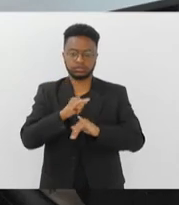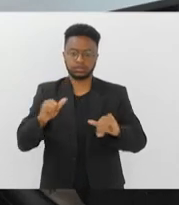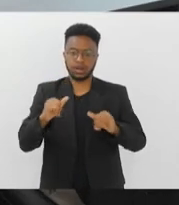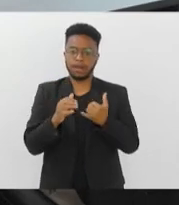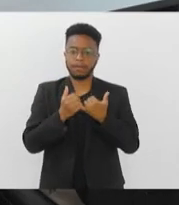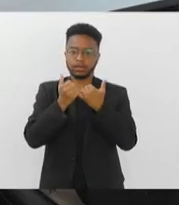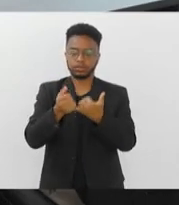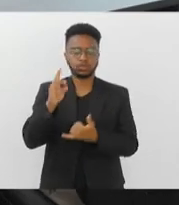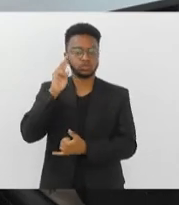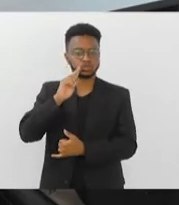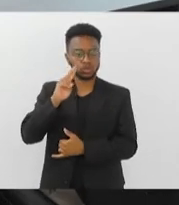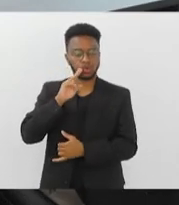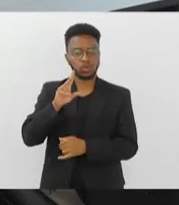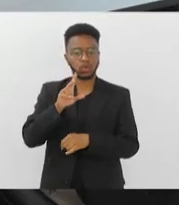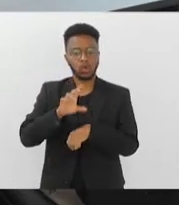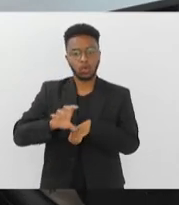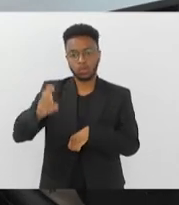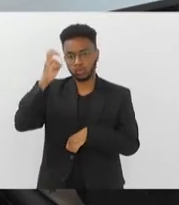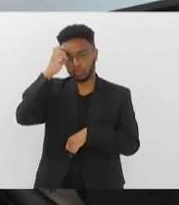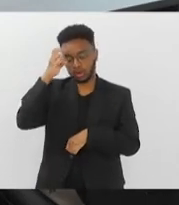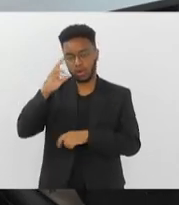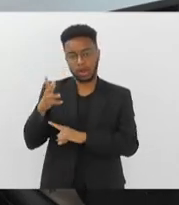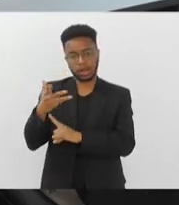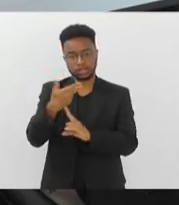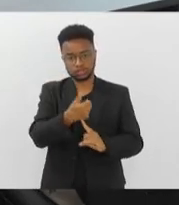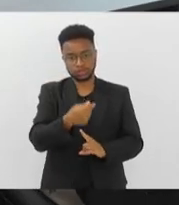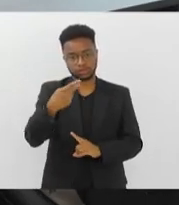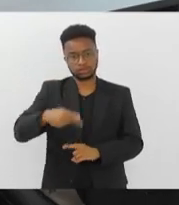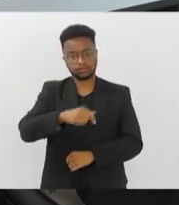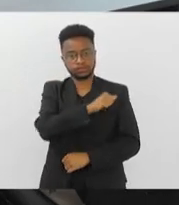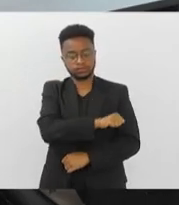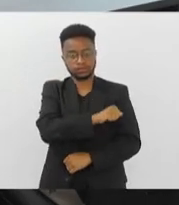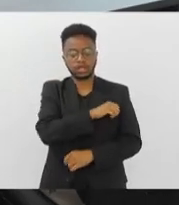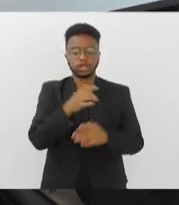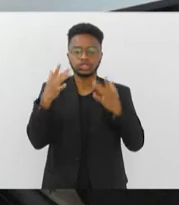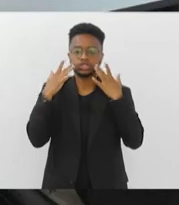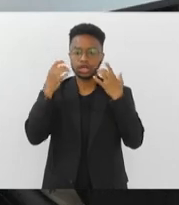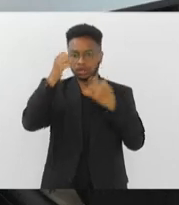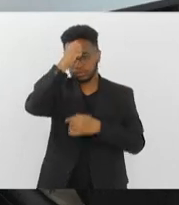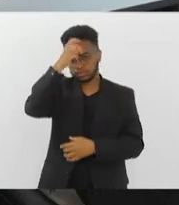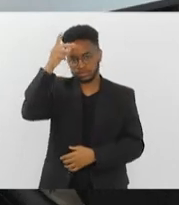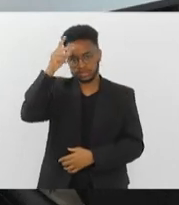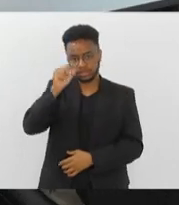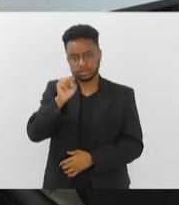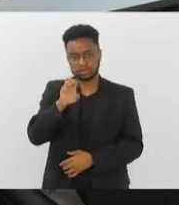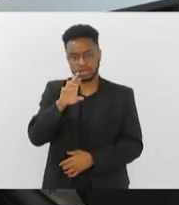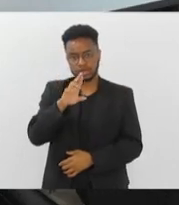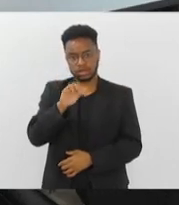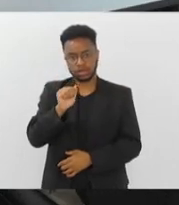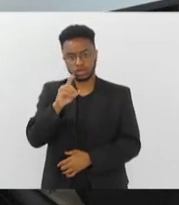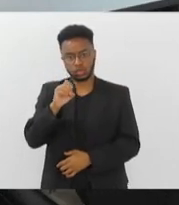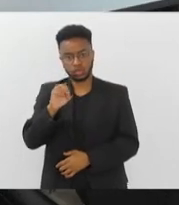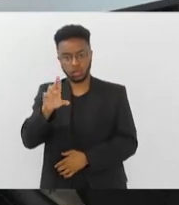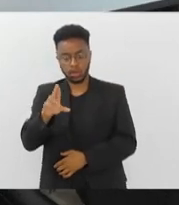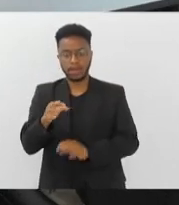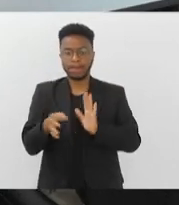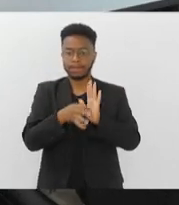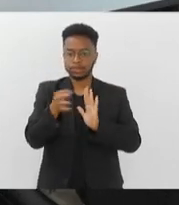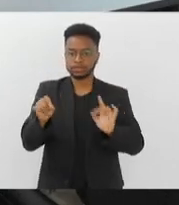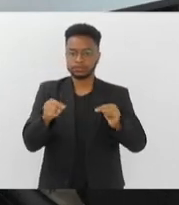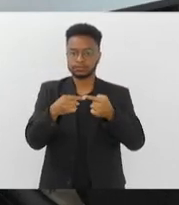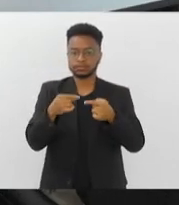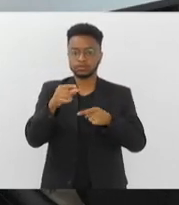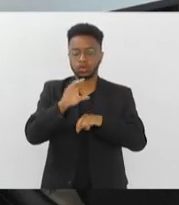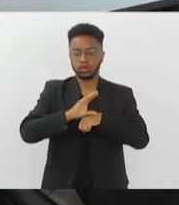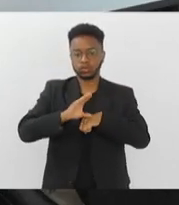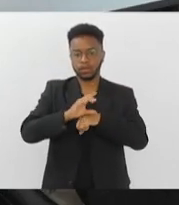patrimônio histórico, cultural e artístico de natureza imaterial do Estado do Rio de Janeiro, o Teatro Municipal Serrador. O parecer é pela constitucionalidade